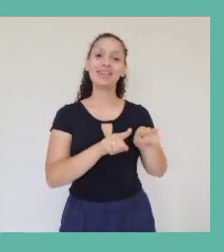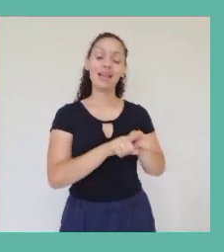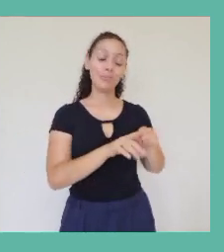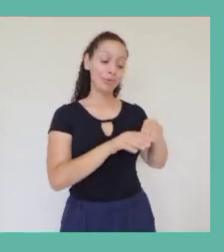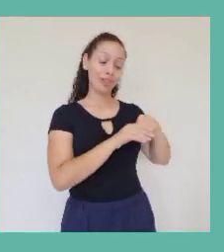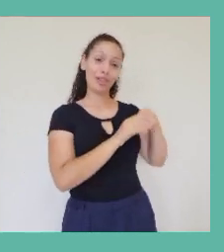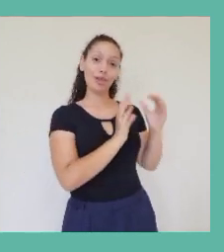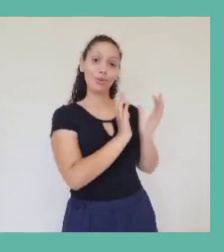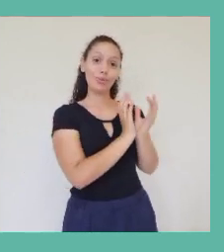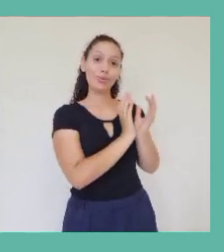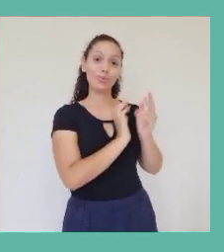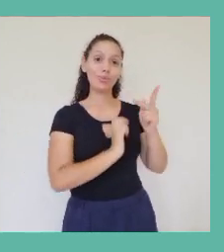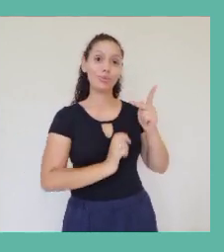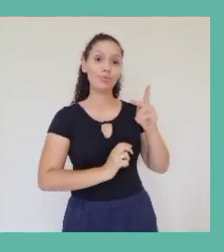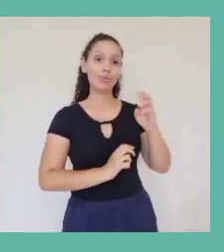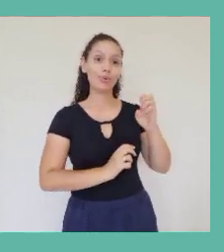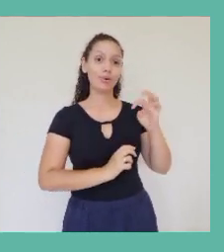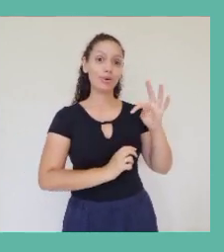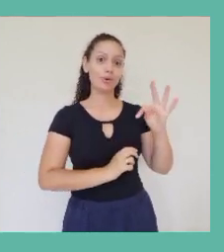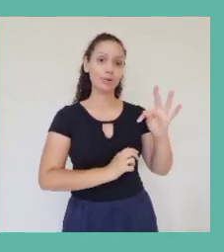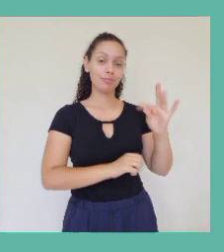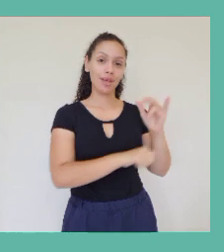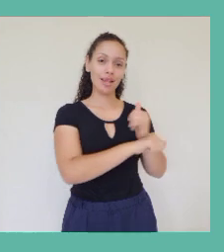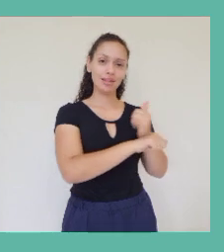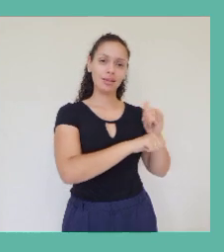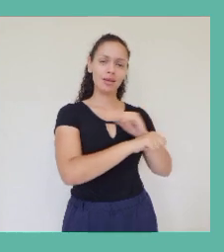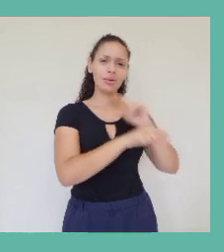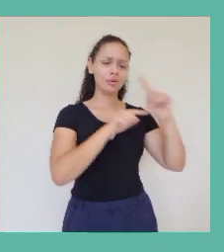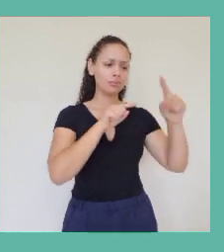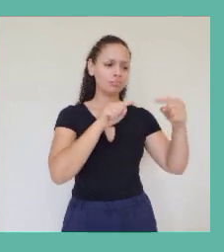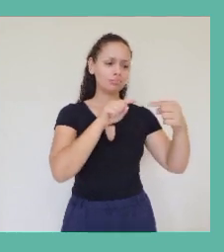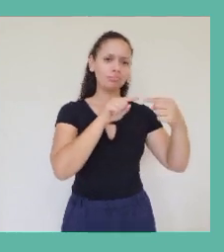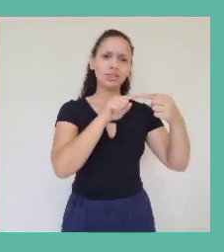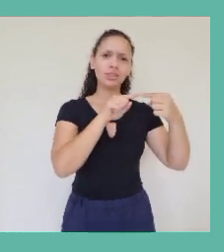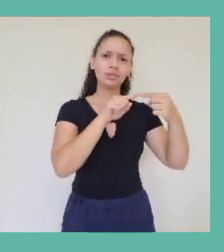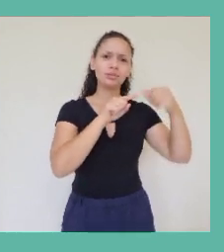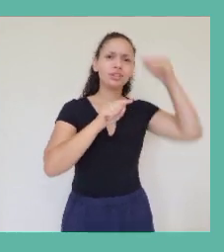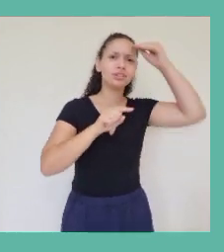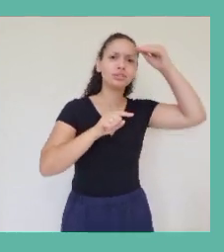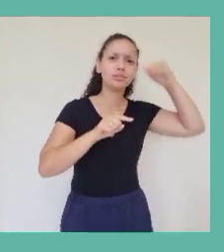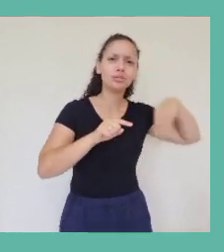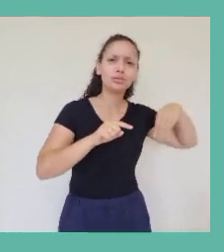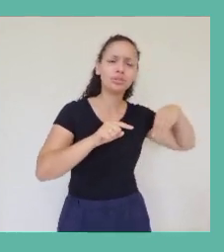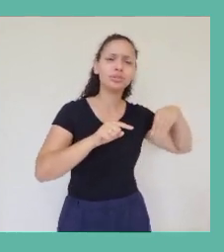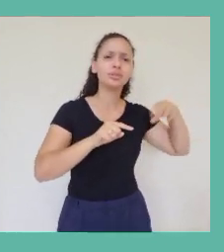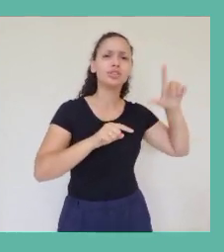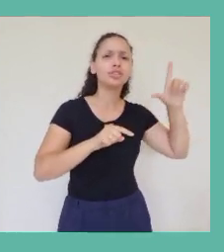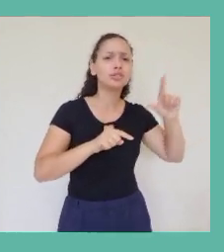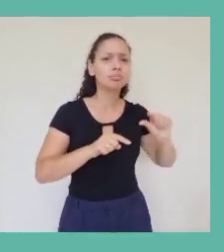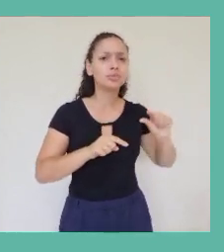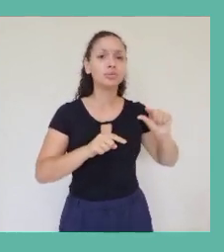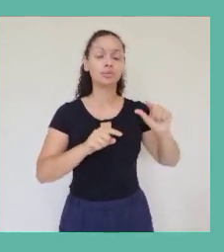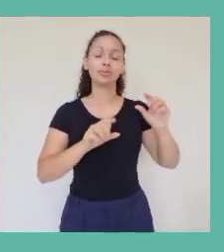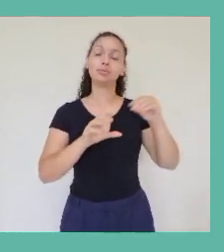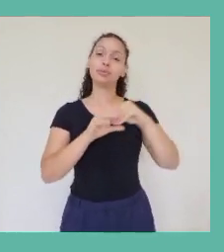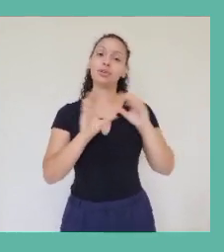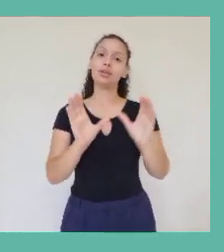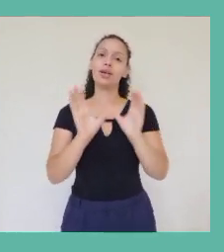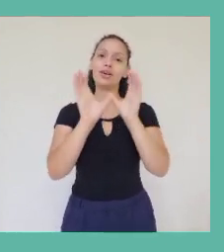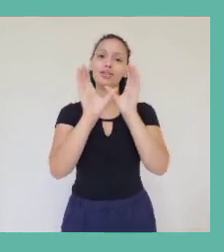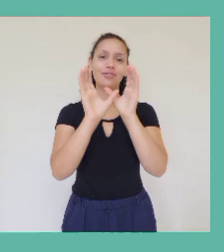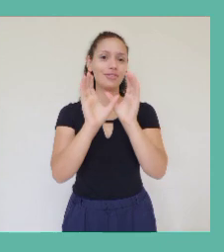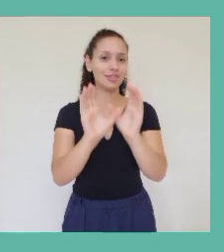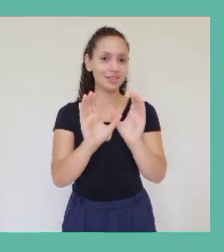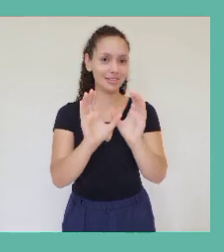PET Estratégias para diminuir a retenção e evasão da Universidade Federal dos Vales do Jequitinhonha